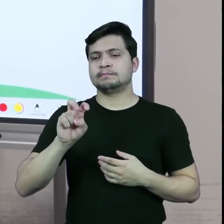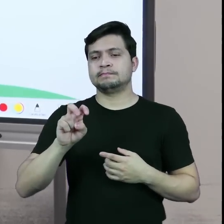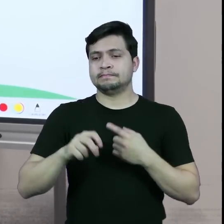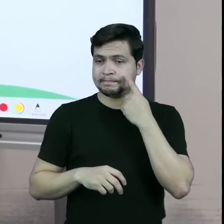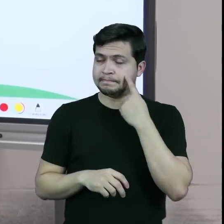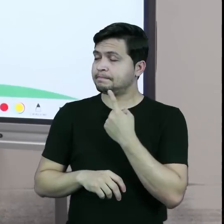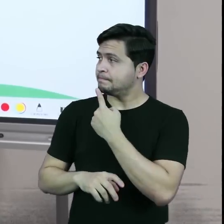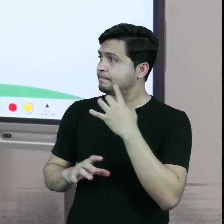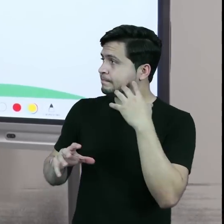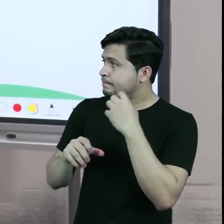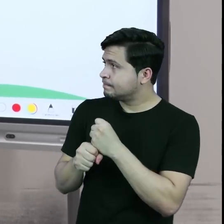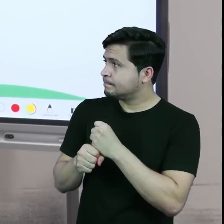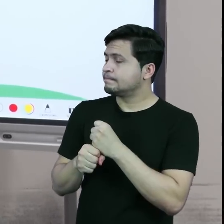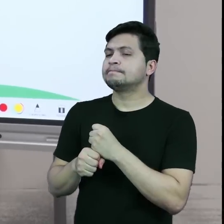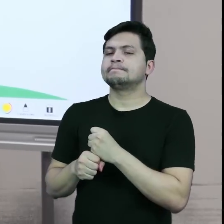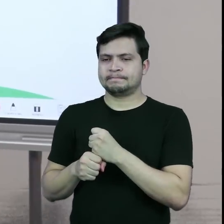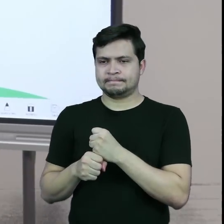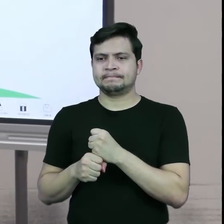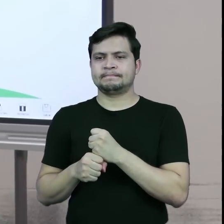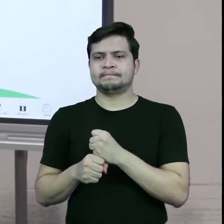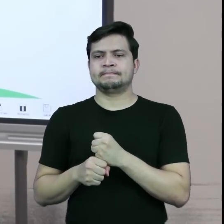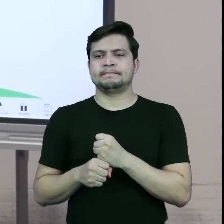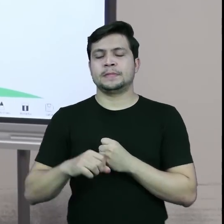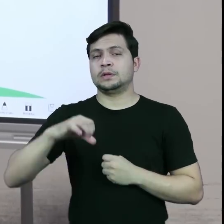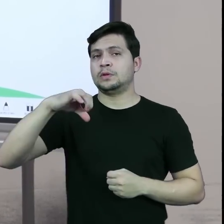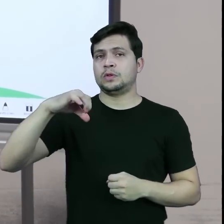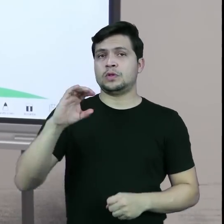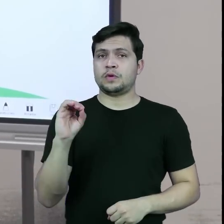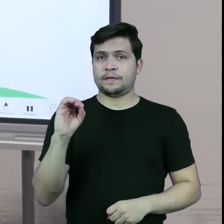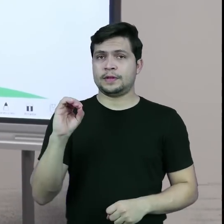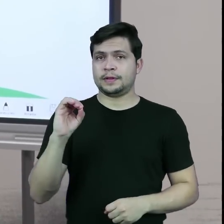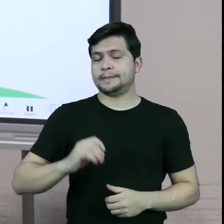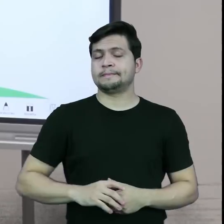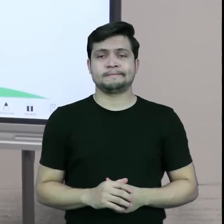então. A nossa média